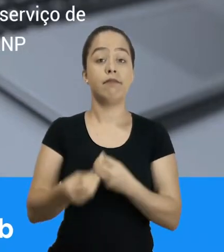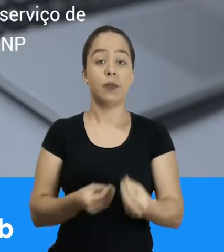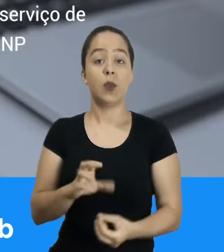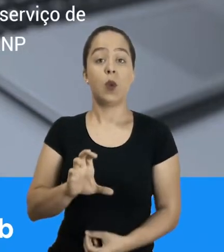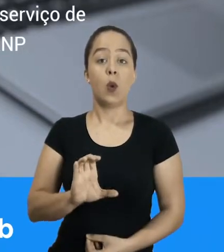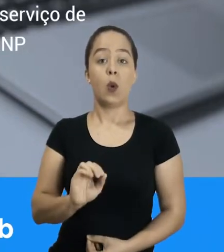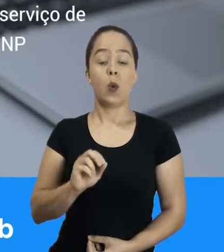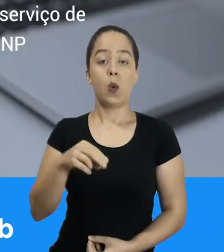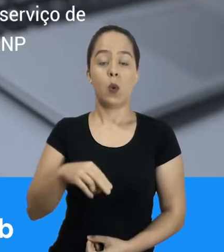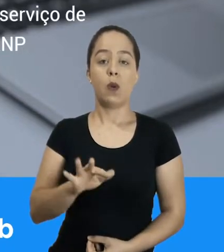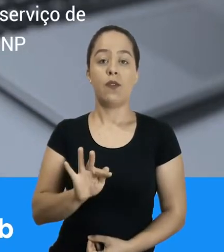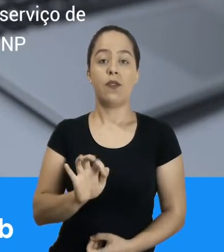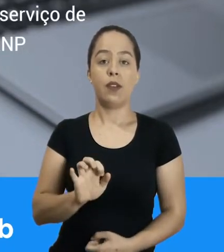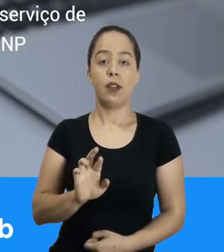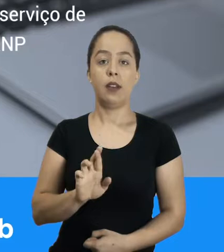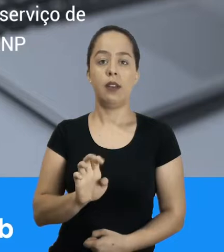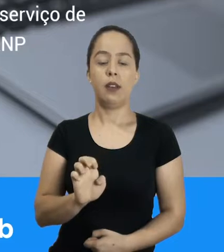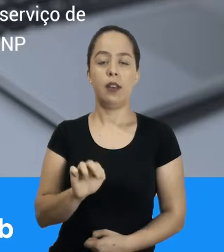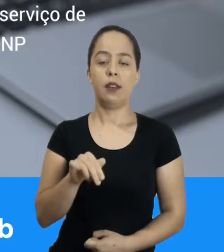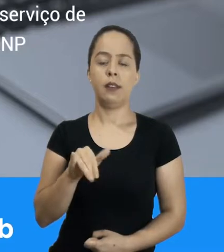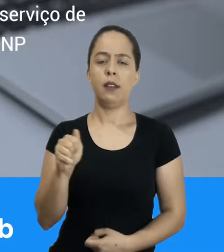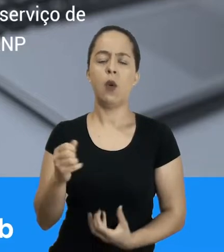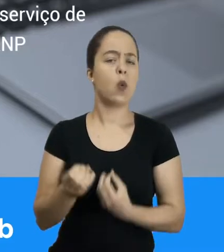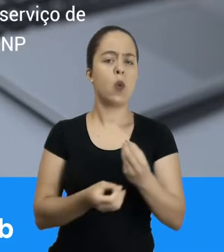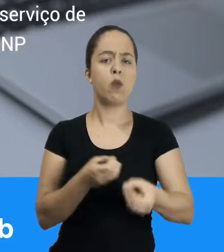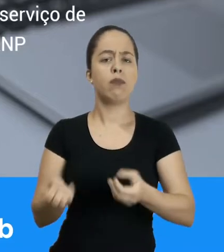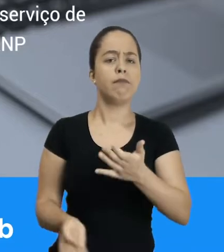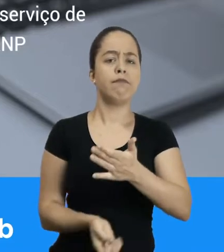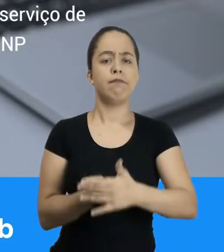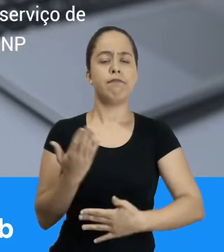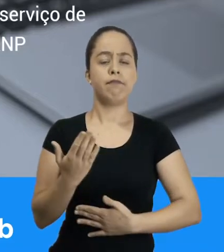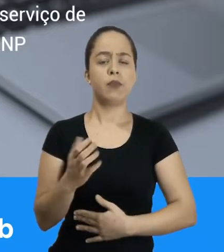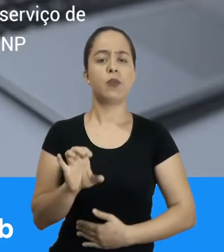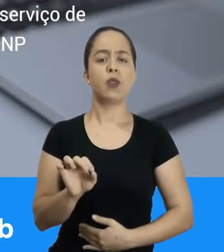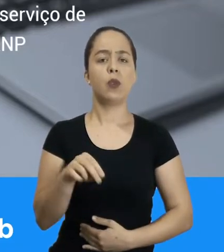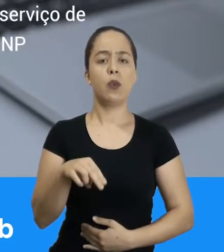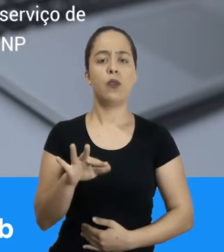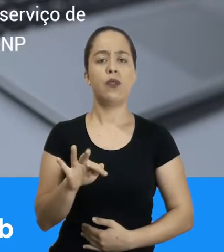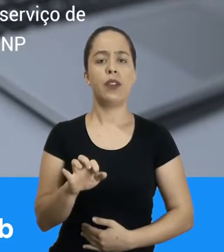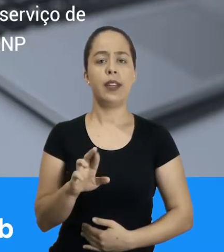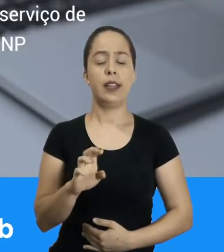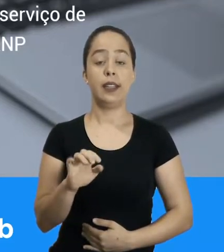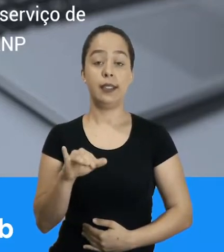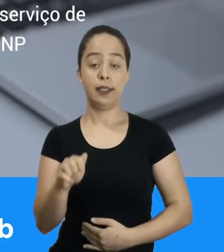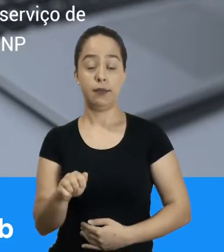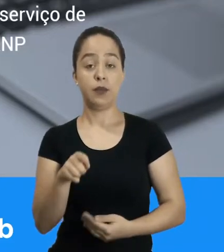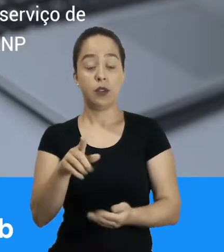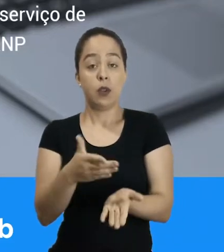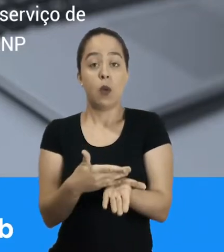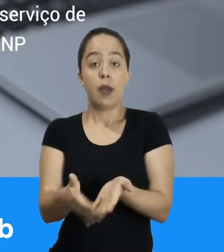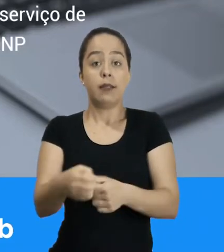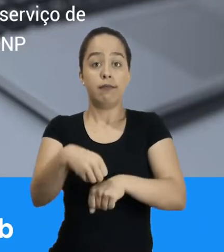da conferência e vou mostrar para vocês como criar a conferência e habilitar a transmissão.